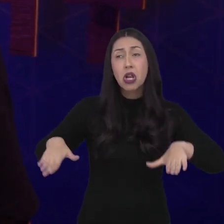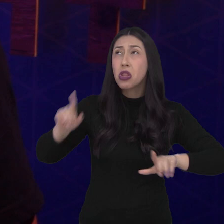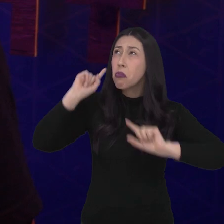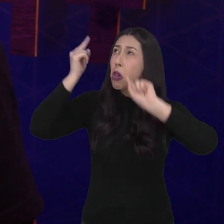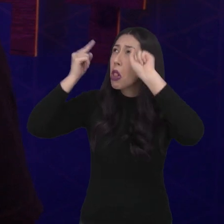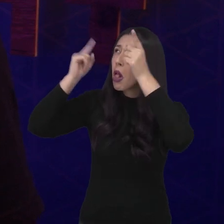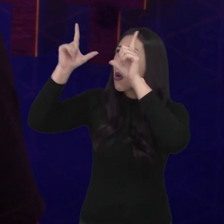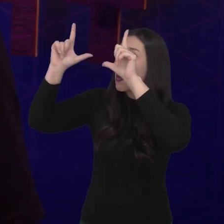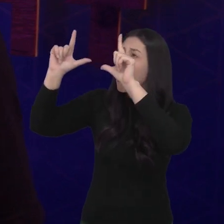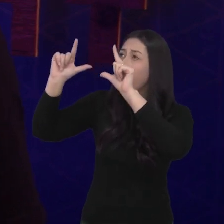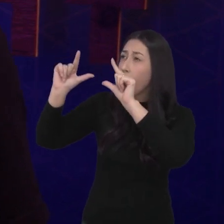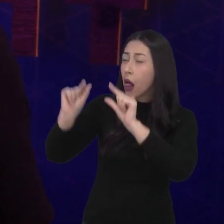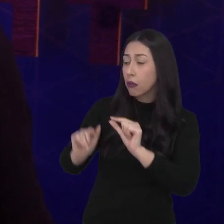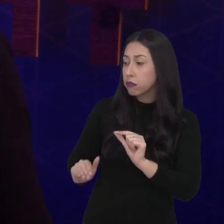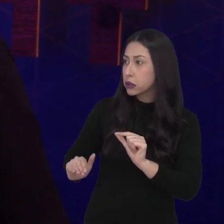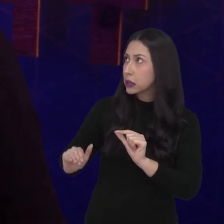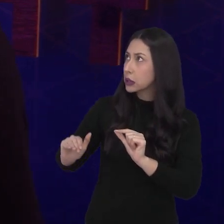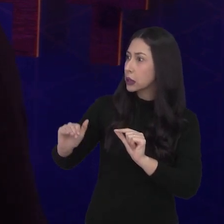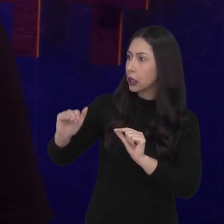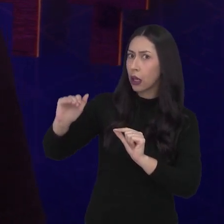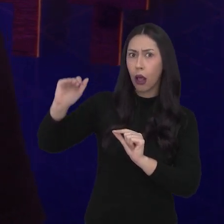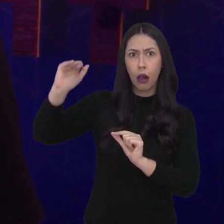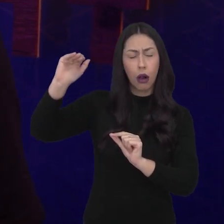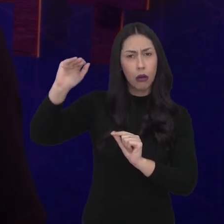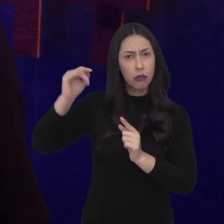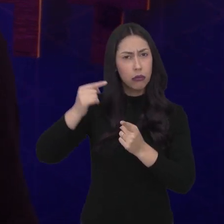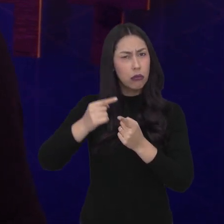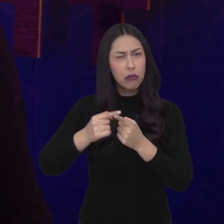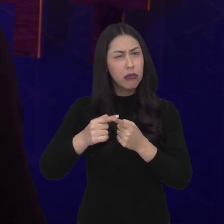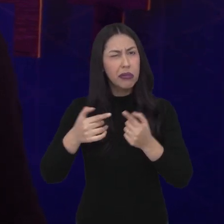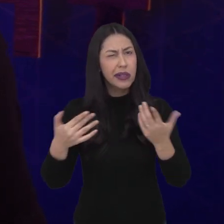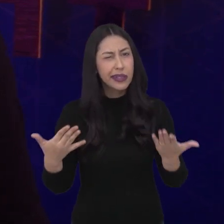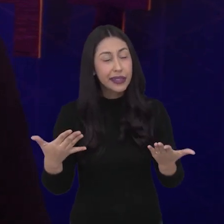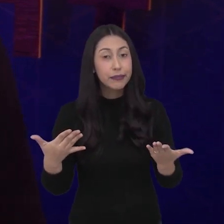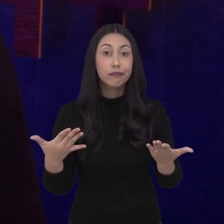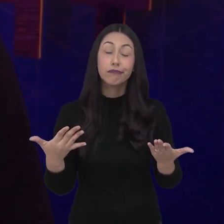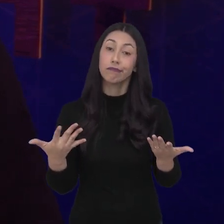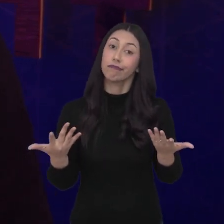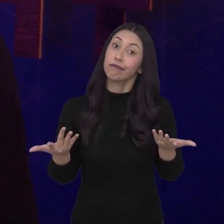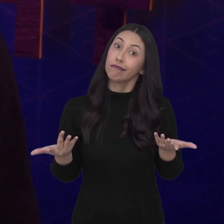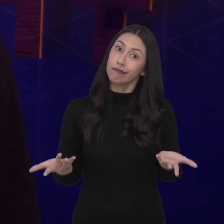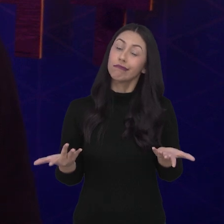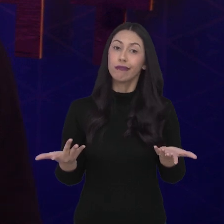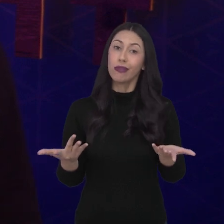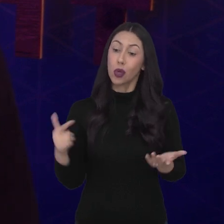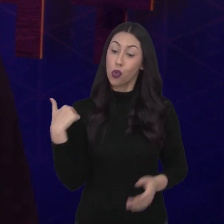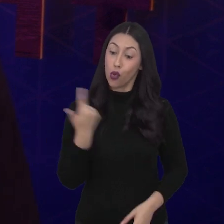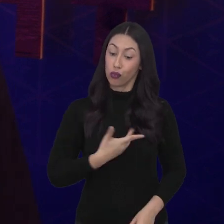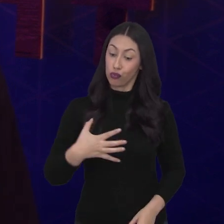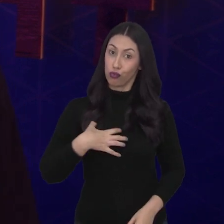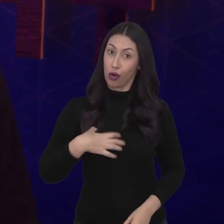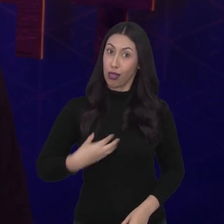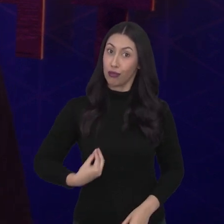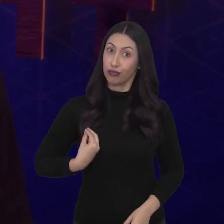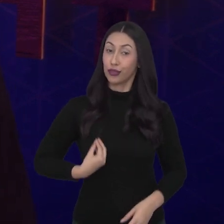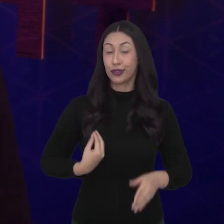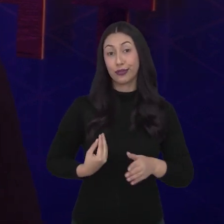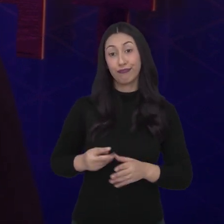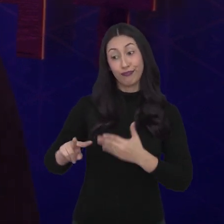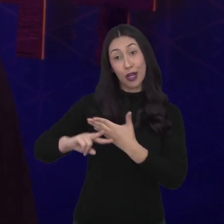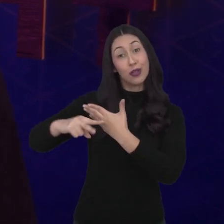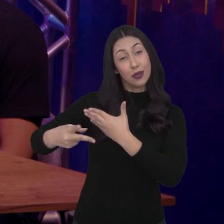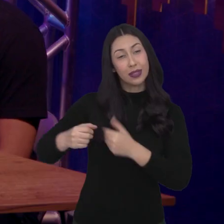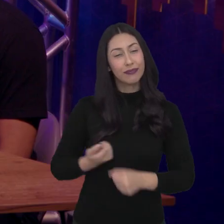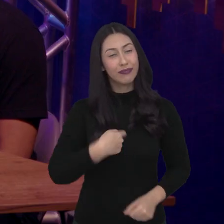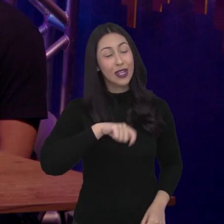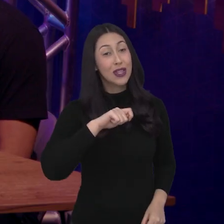menos criativas à medida que crescem. E por que que isso acontece? Provavelmente, o nosso estilo de vida traz a